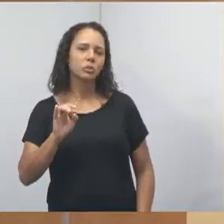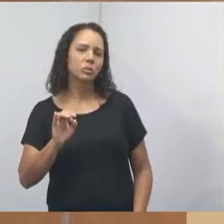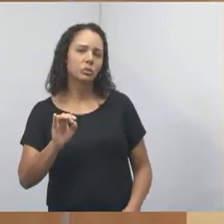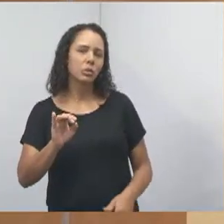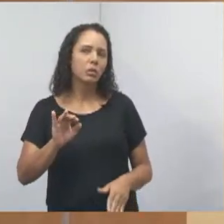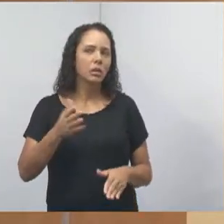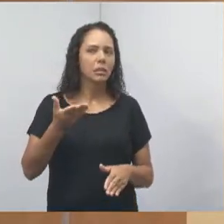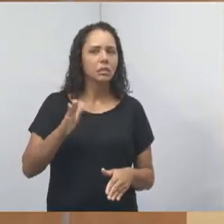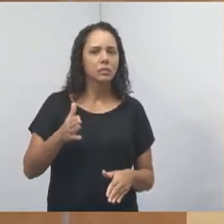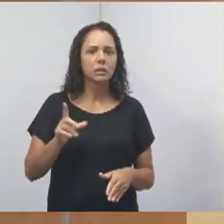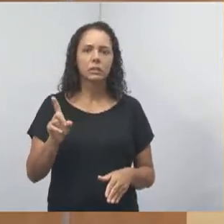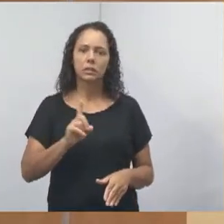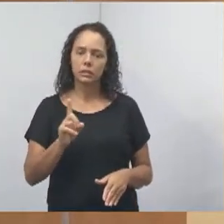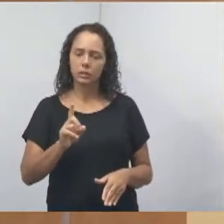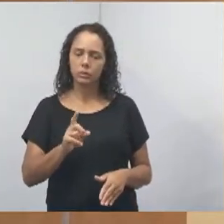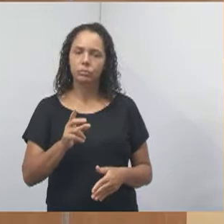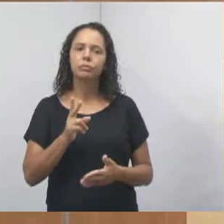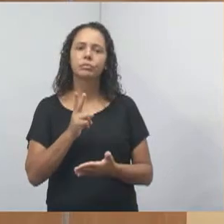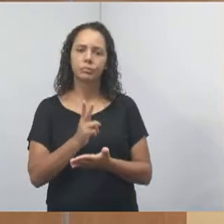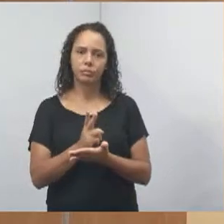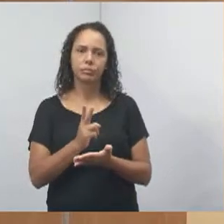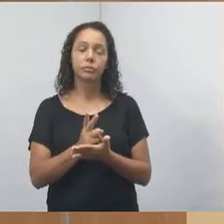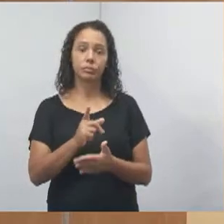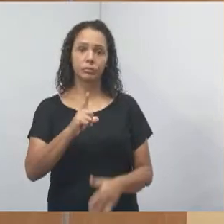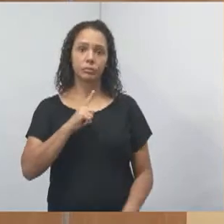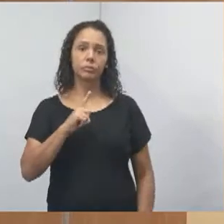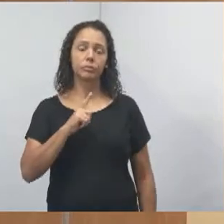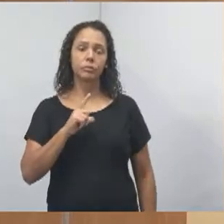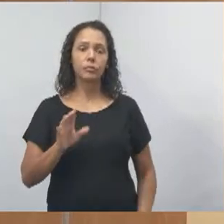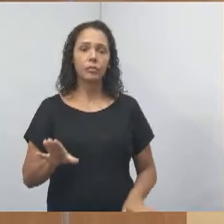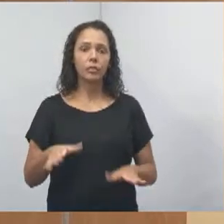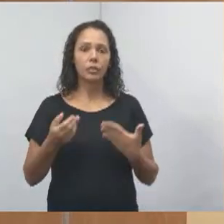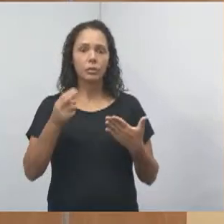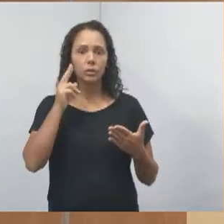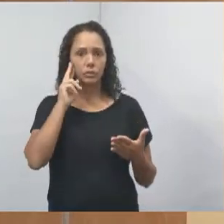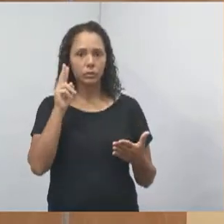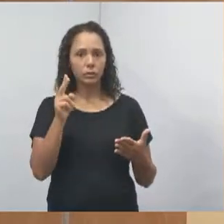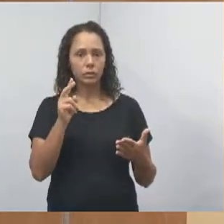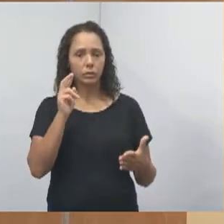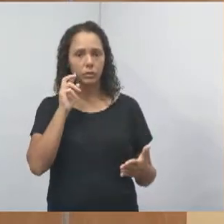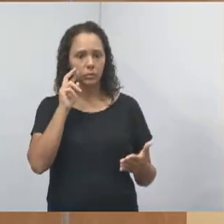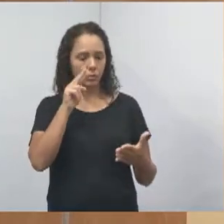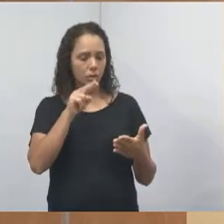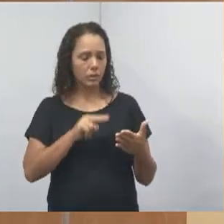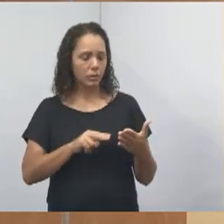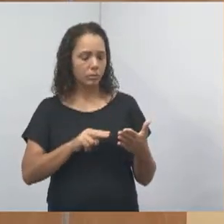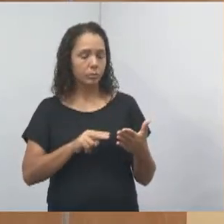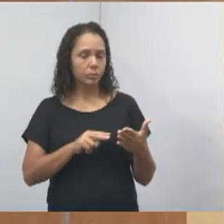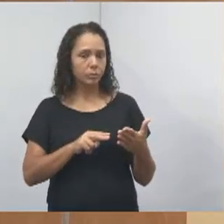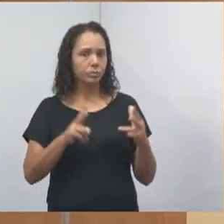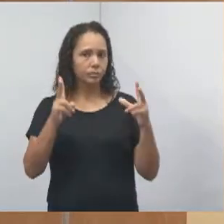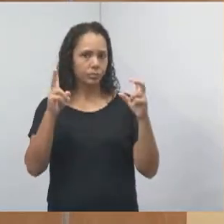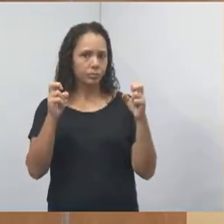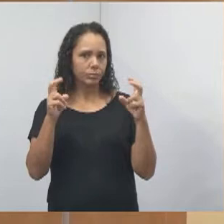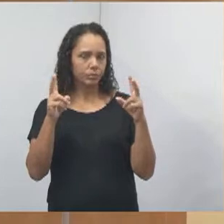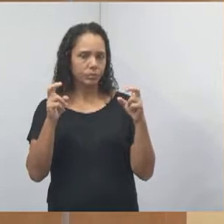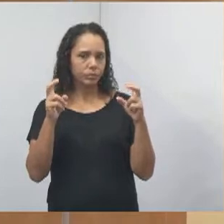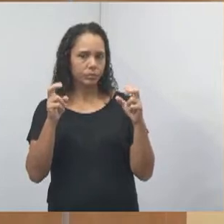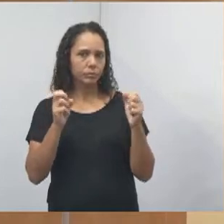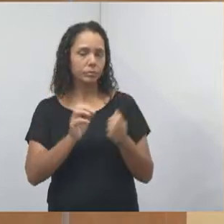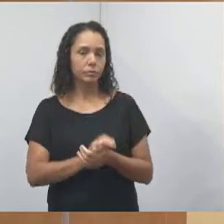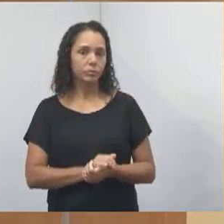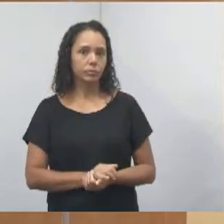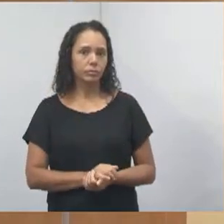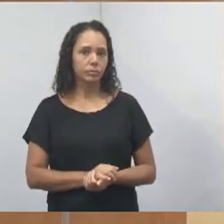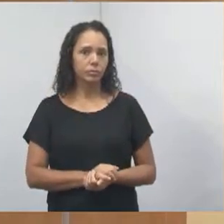uma situação estrutural. E quando nós olhamos para o texto base da campanha da Fraternidade,